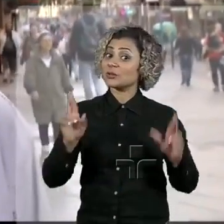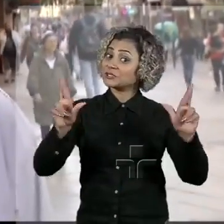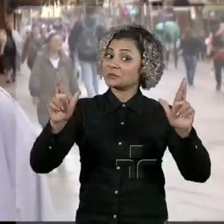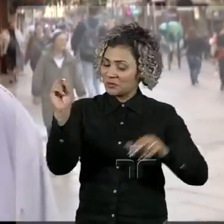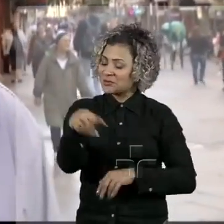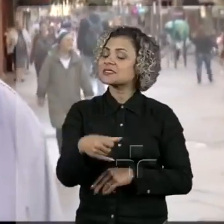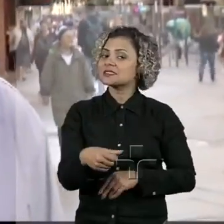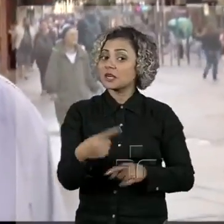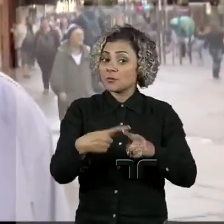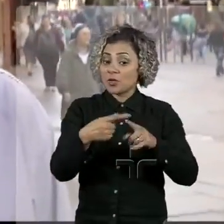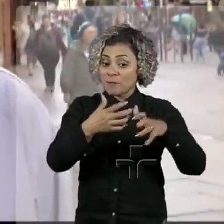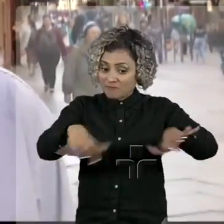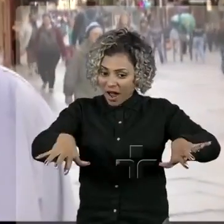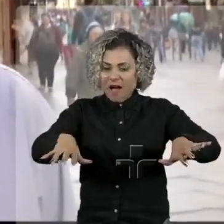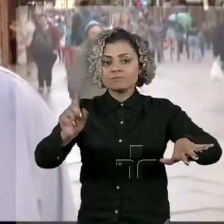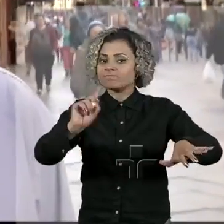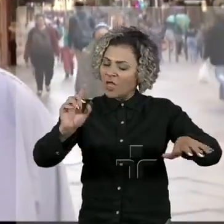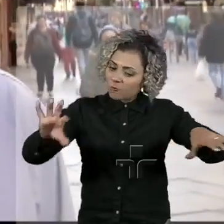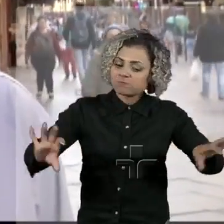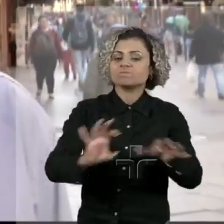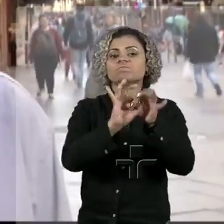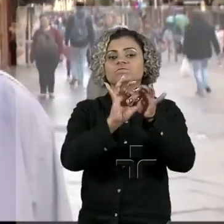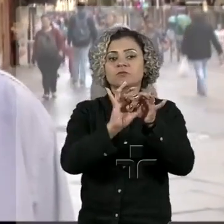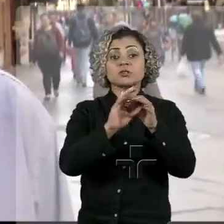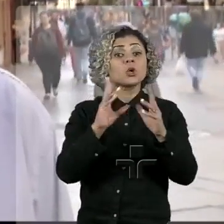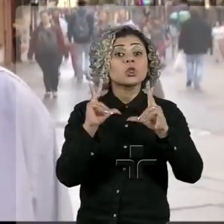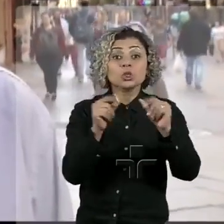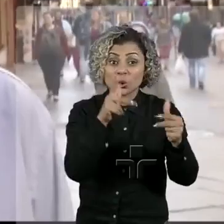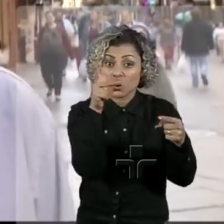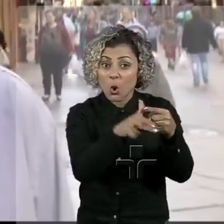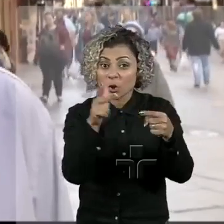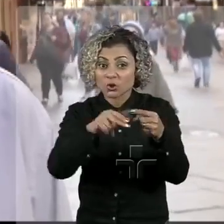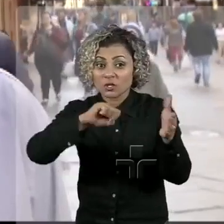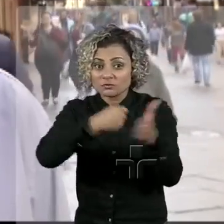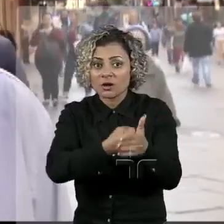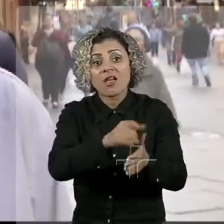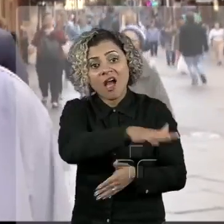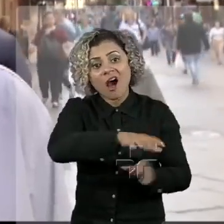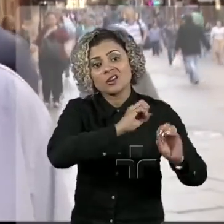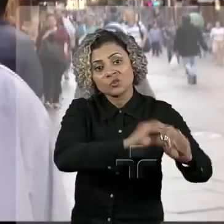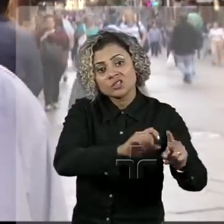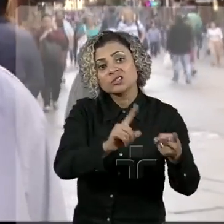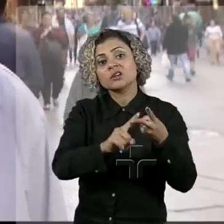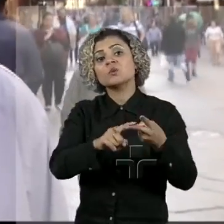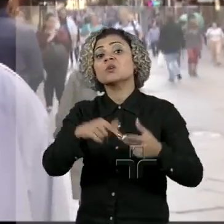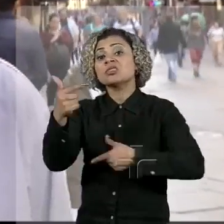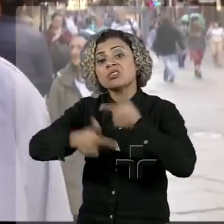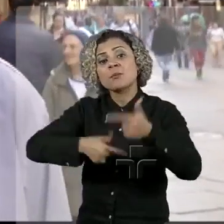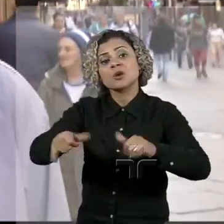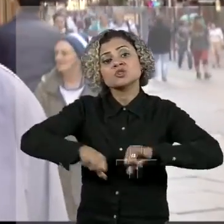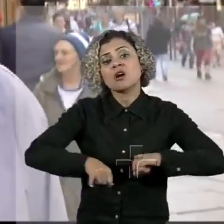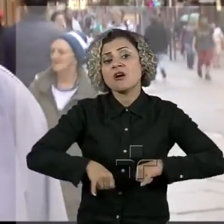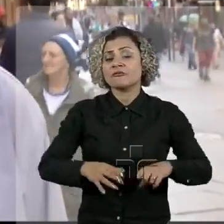espero, porque eu acho assim, todo corte é sempre em cima da educação e do trabalhador, que eu acho um erro.